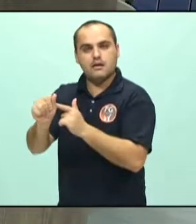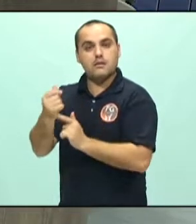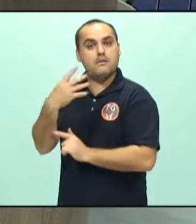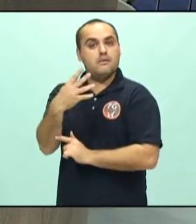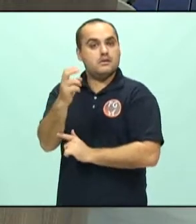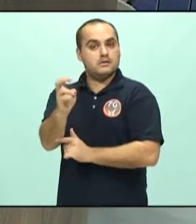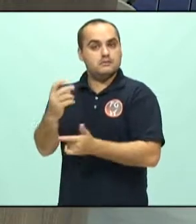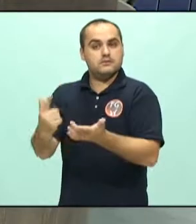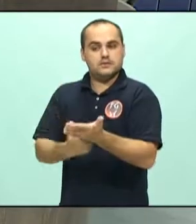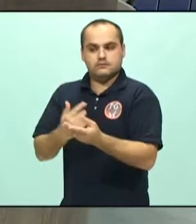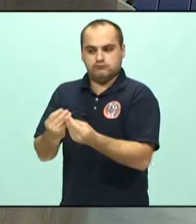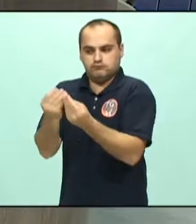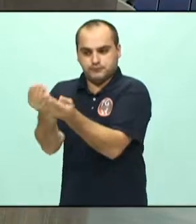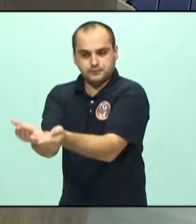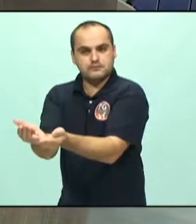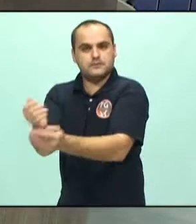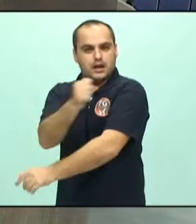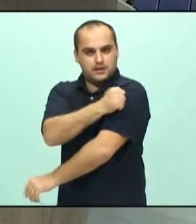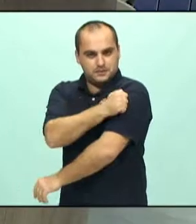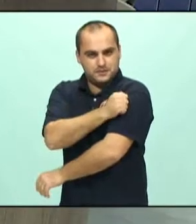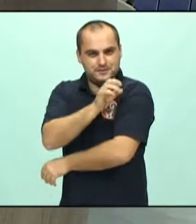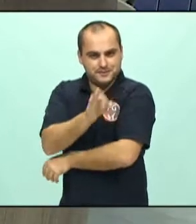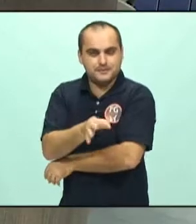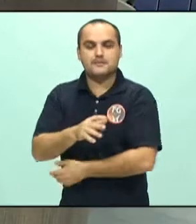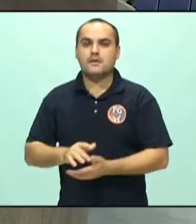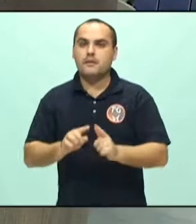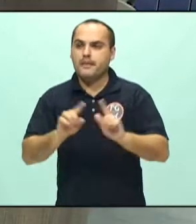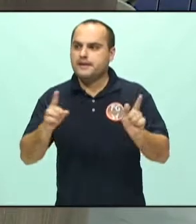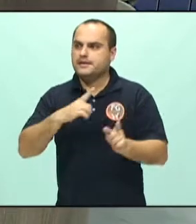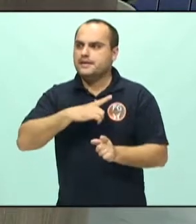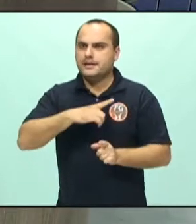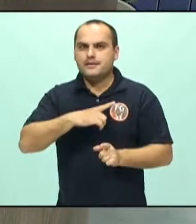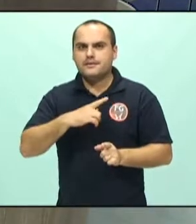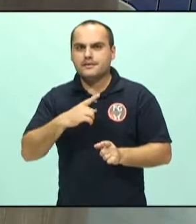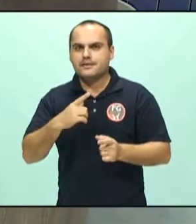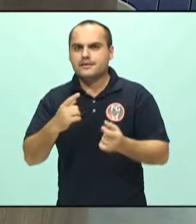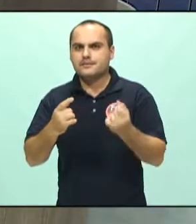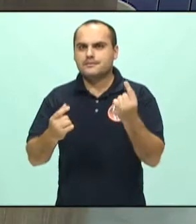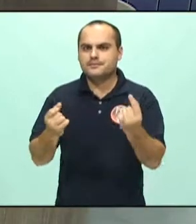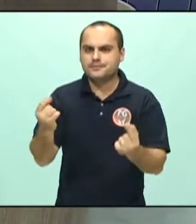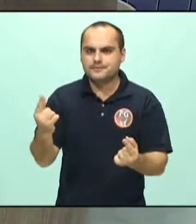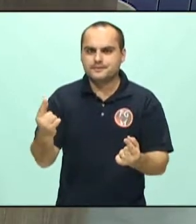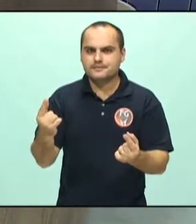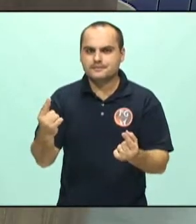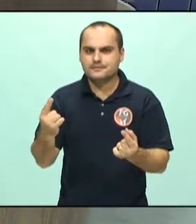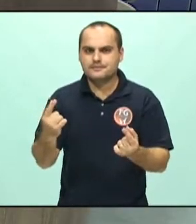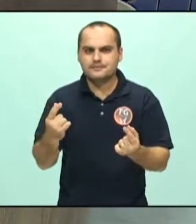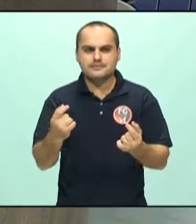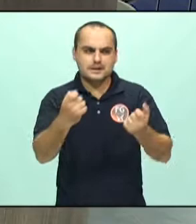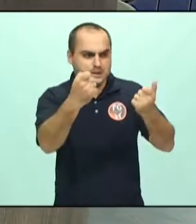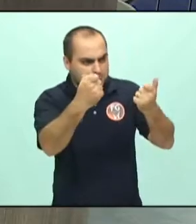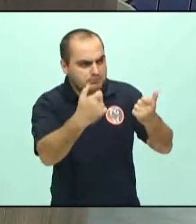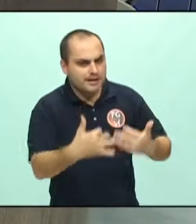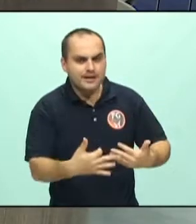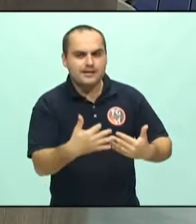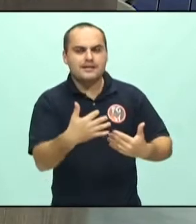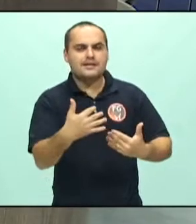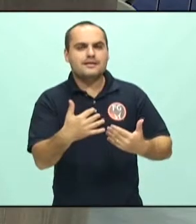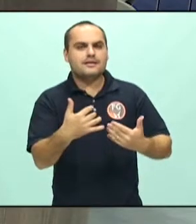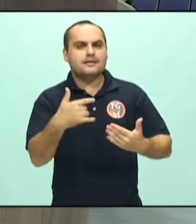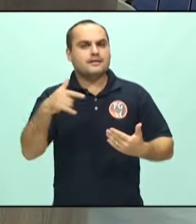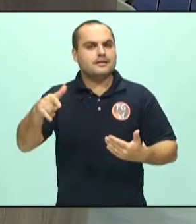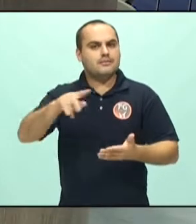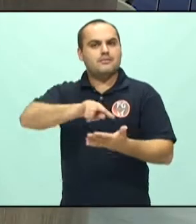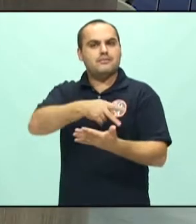escola, distribuiu para os alunos, só que houve uma coincidência aí. Eu quero que você conte pra gente como é que foi essa coincidência que o poeta